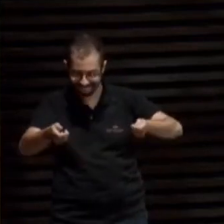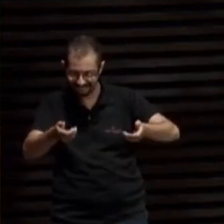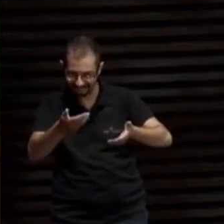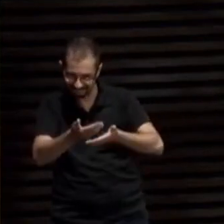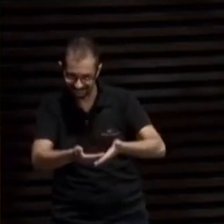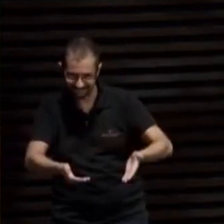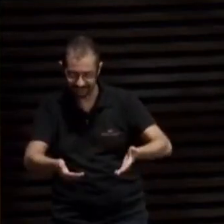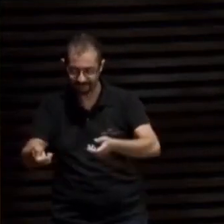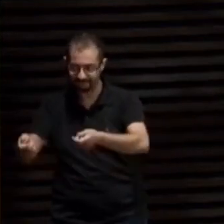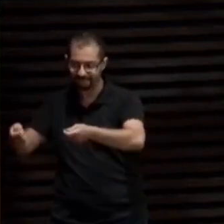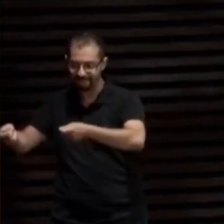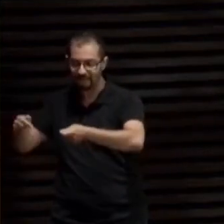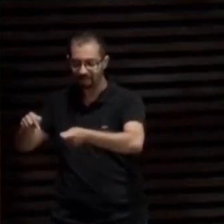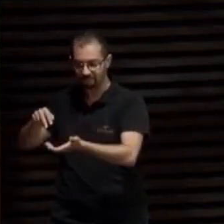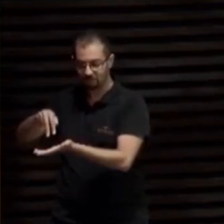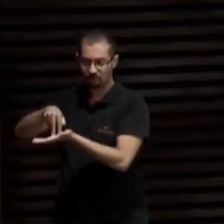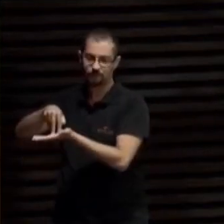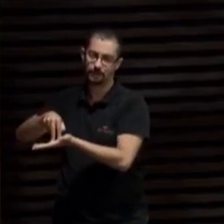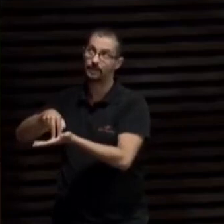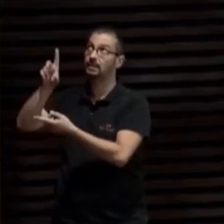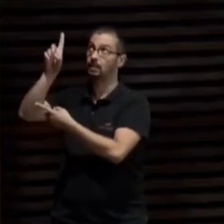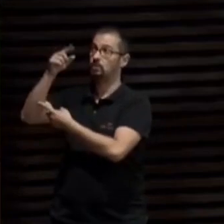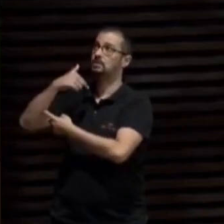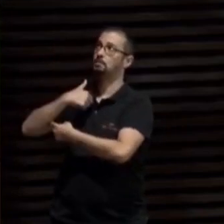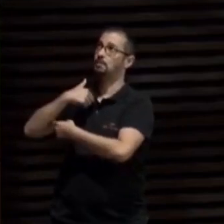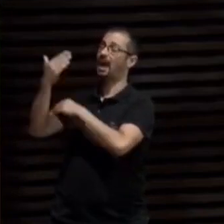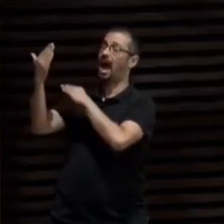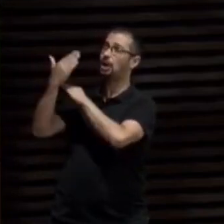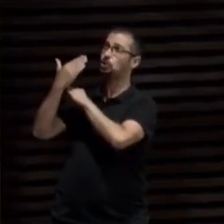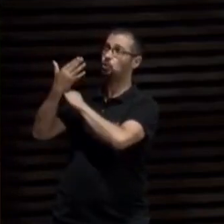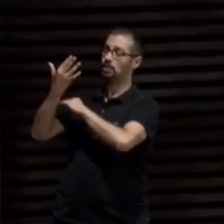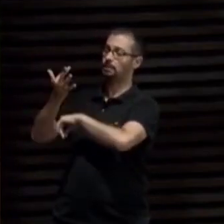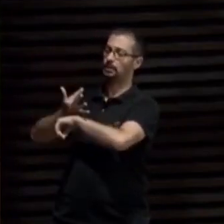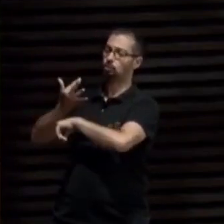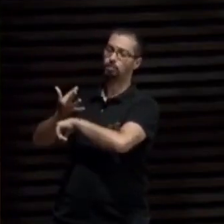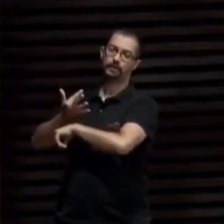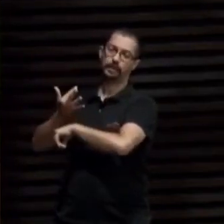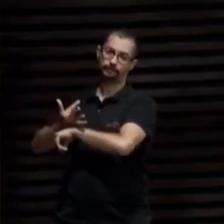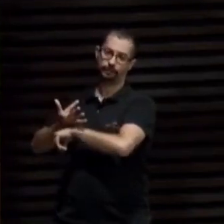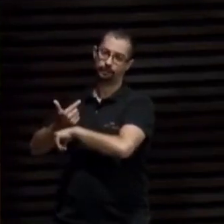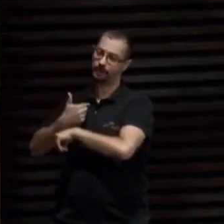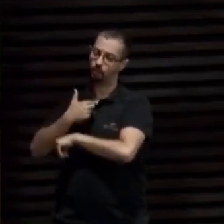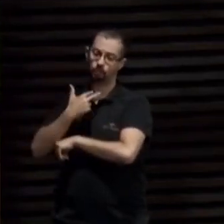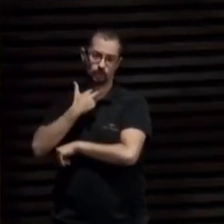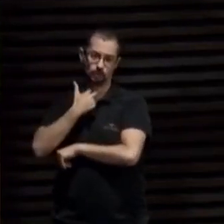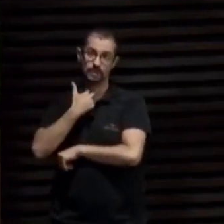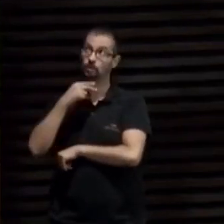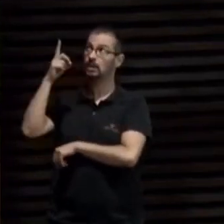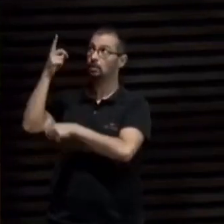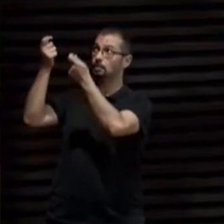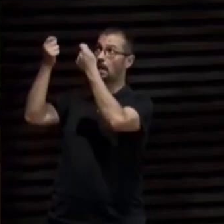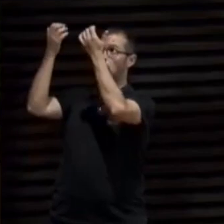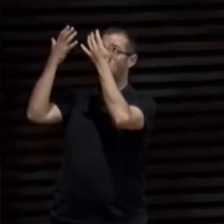Senhor, me dá condição de ficar. Eu não tenho competência. Mas o Senhor me dá graça